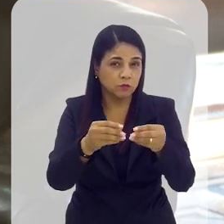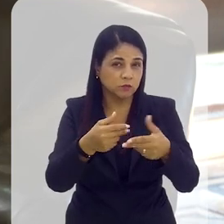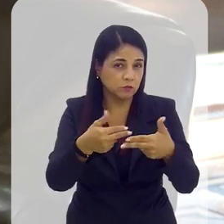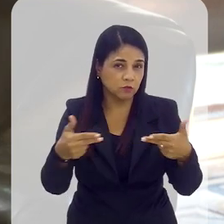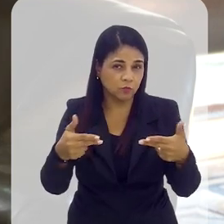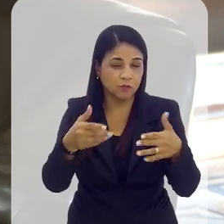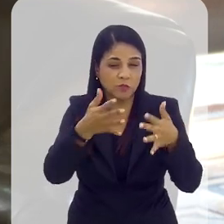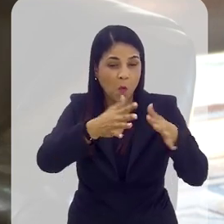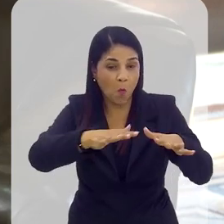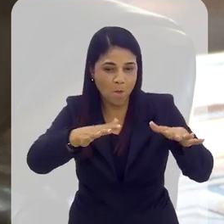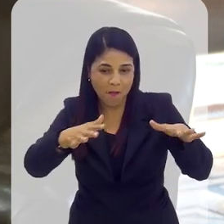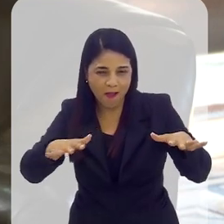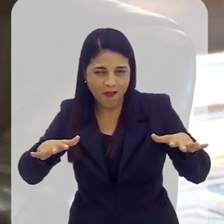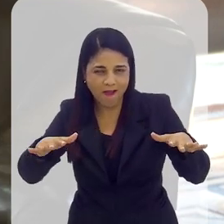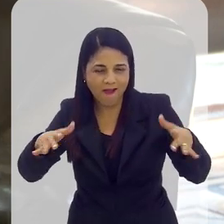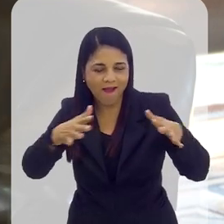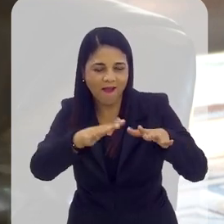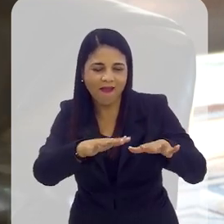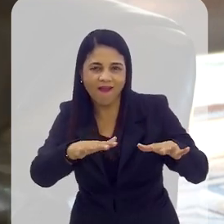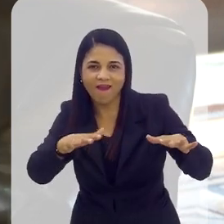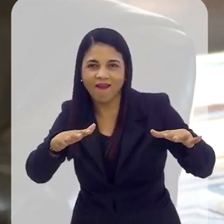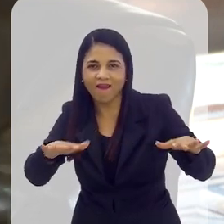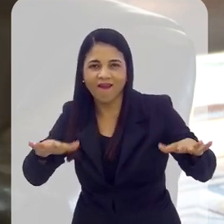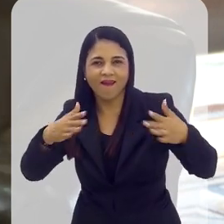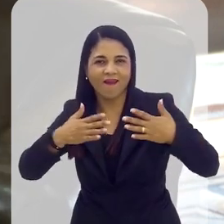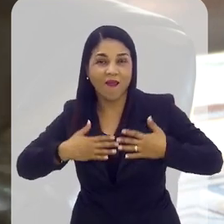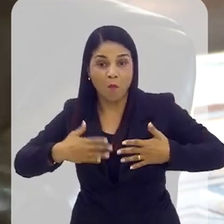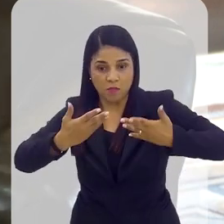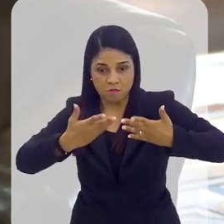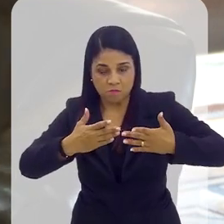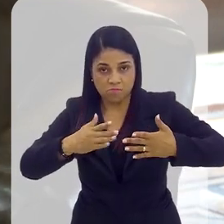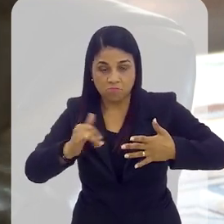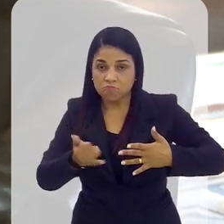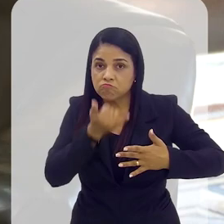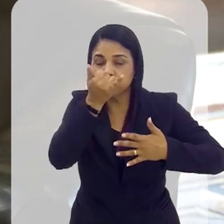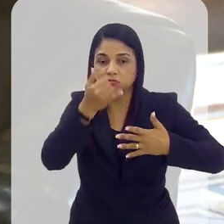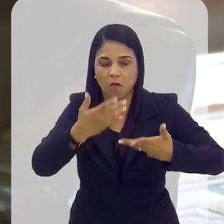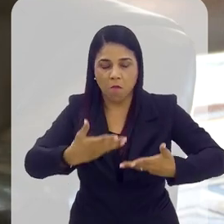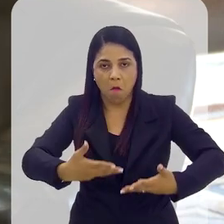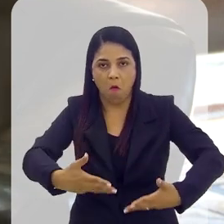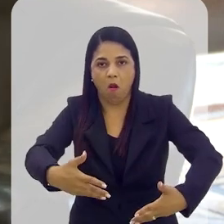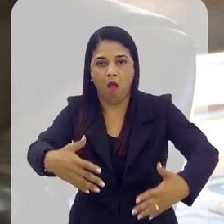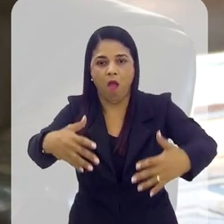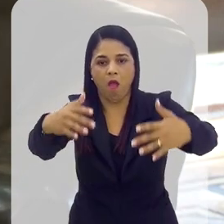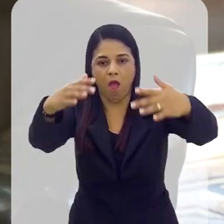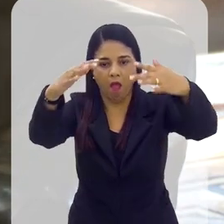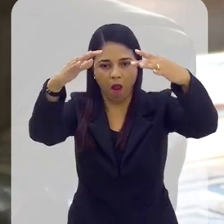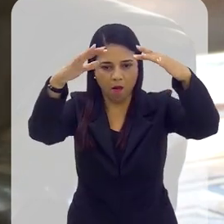todas as coisas, assim como o mar está ali parado e as ondas daqui a pouco